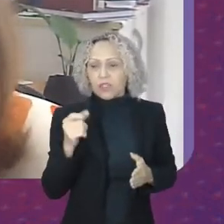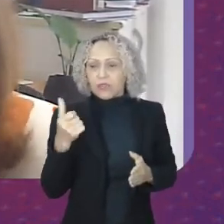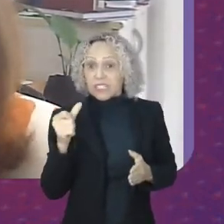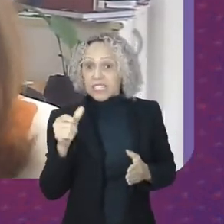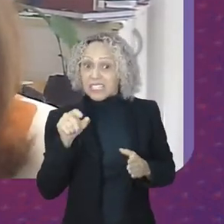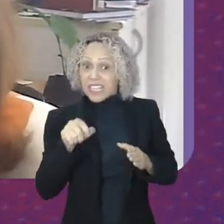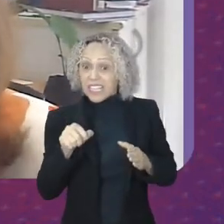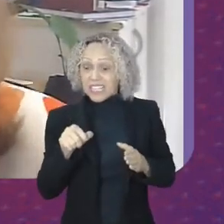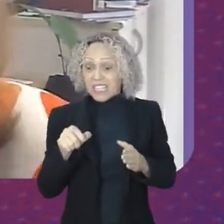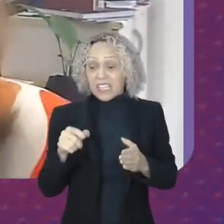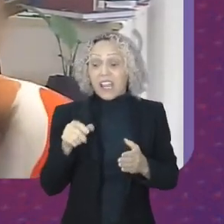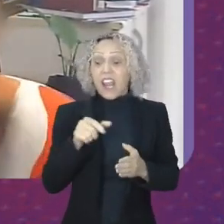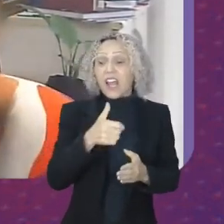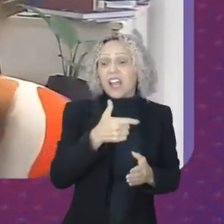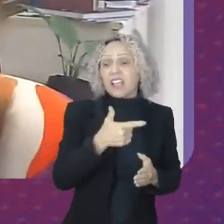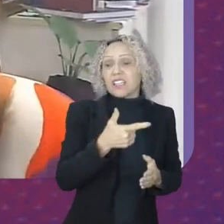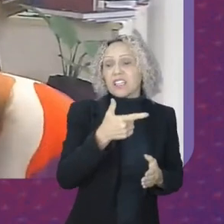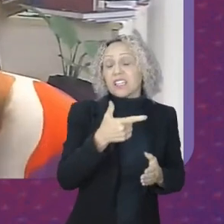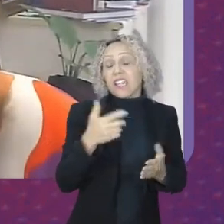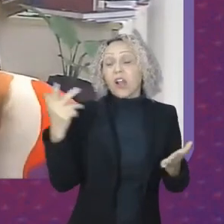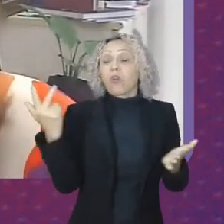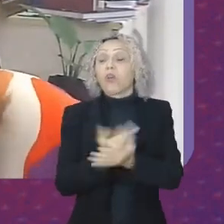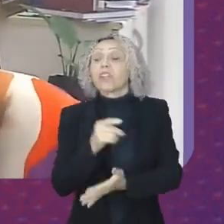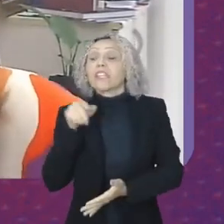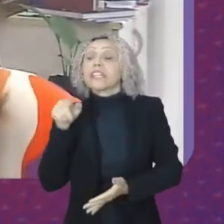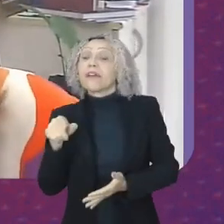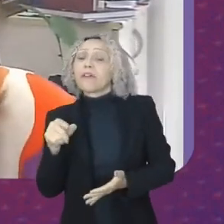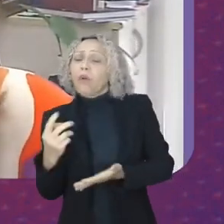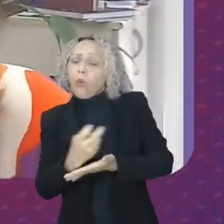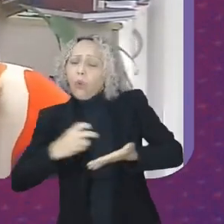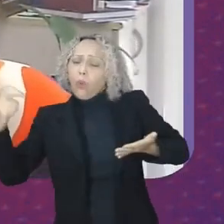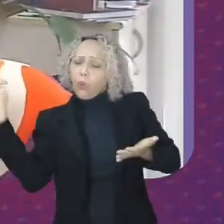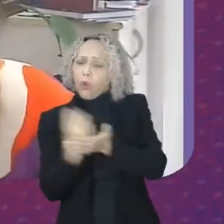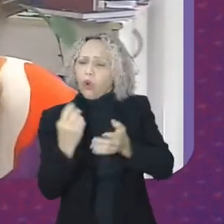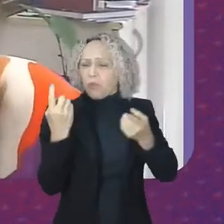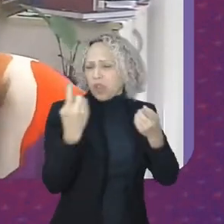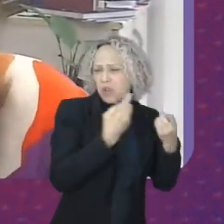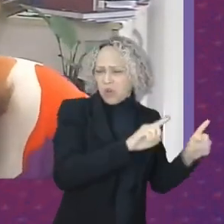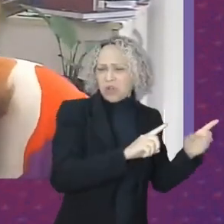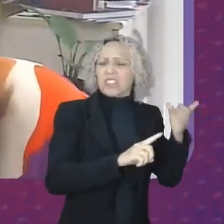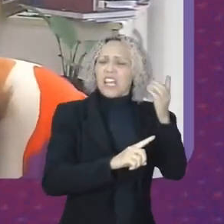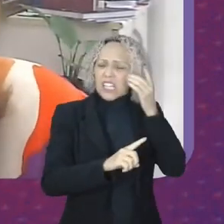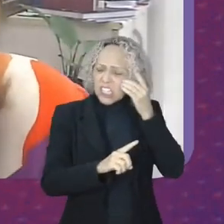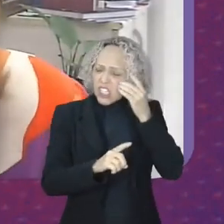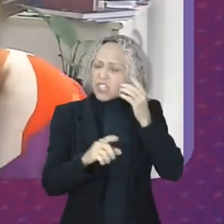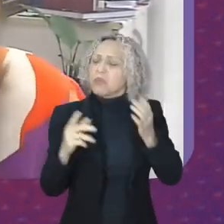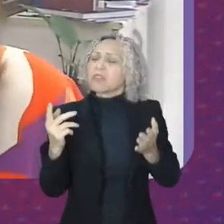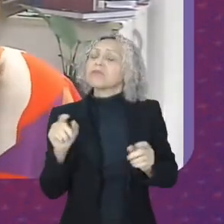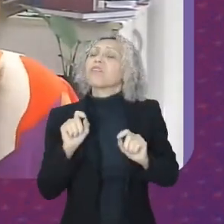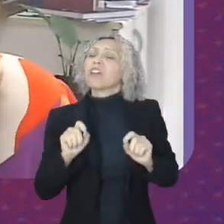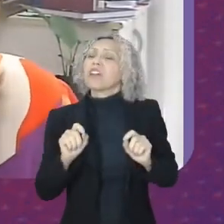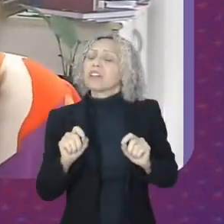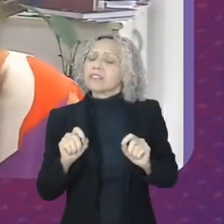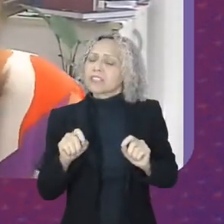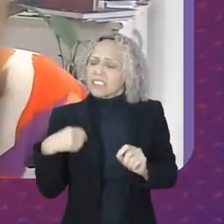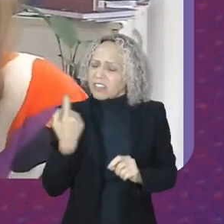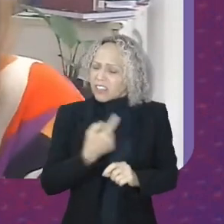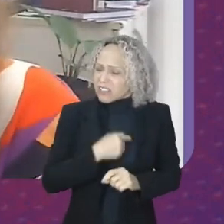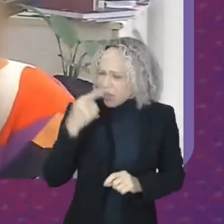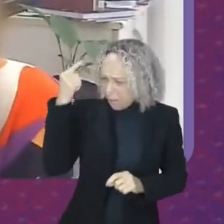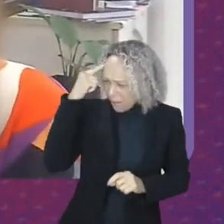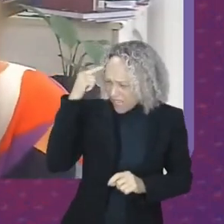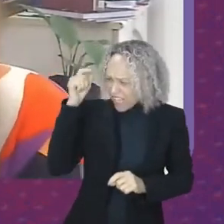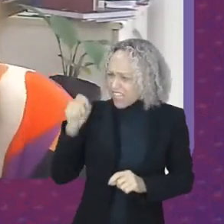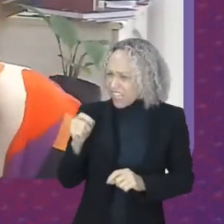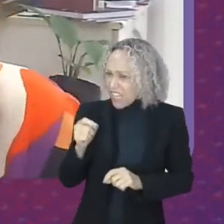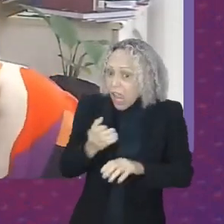a presidenta Dilma, a gente percebe que muitas daquelas coisas viraram quase como uma cultura. Quem iria pensar que